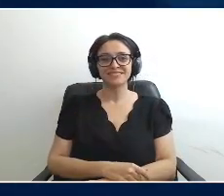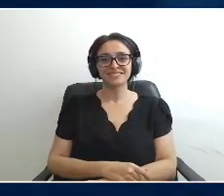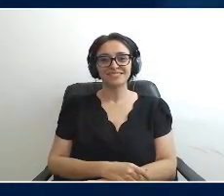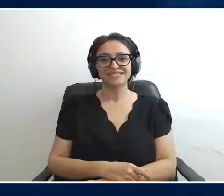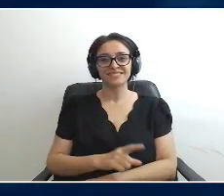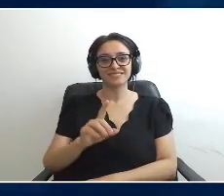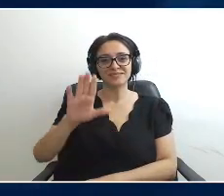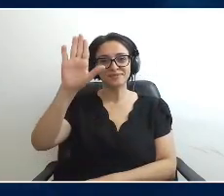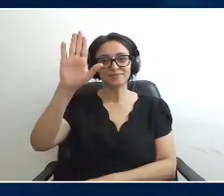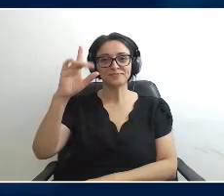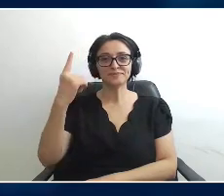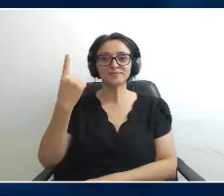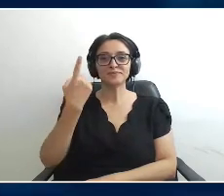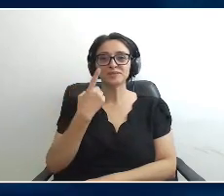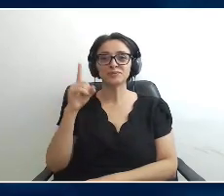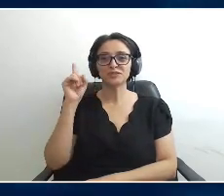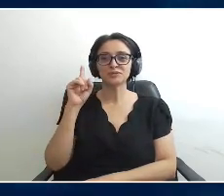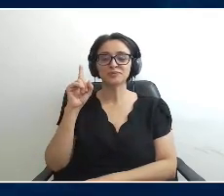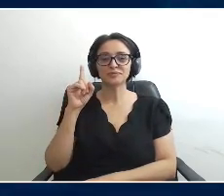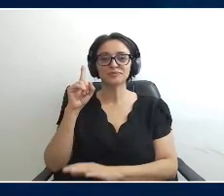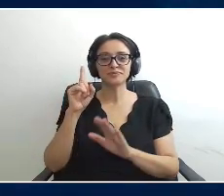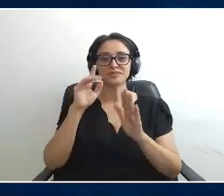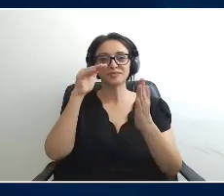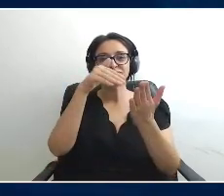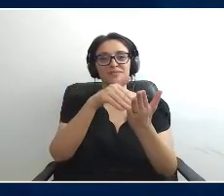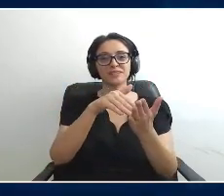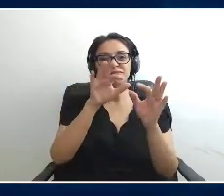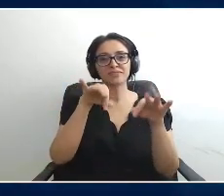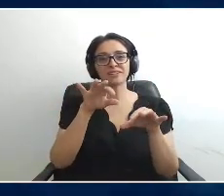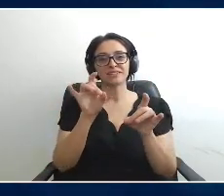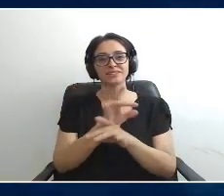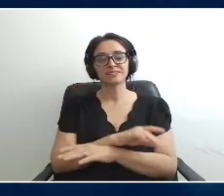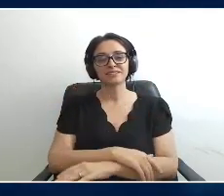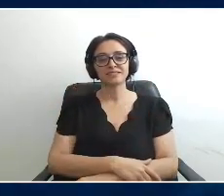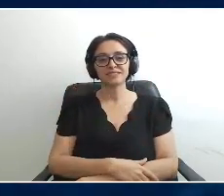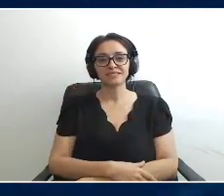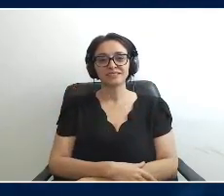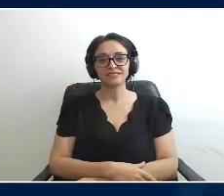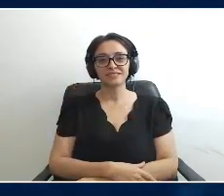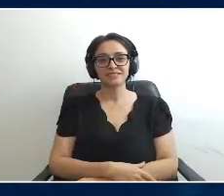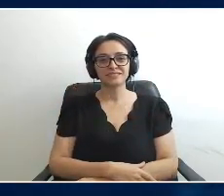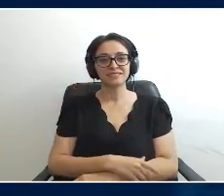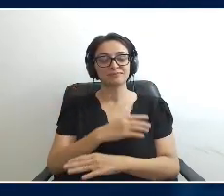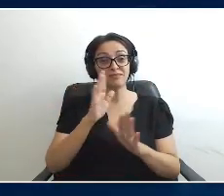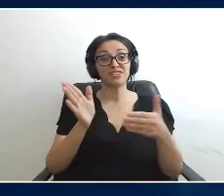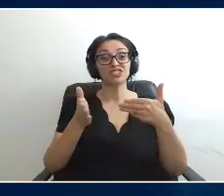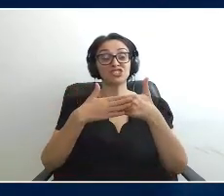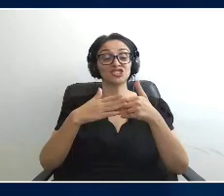finalizar, ó. Lá, lá, lá, lá, lá, lá, lá, lá. Para fechar com chave de ouro.